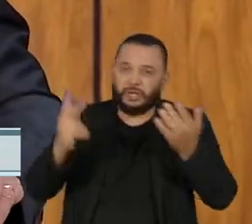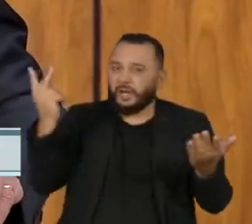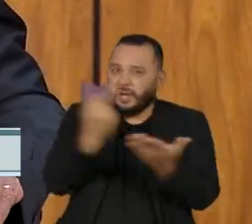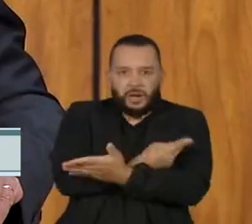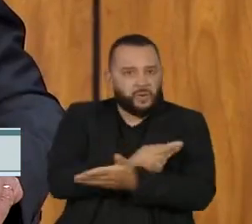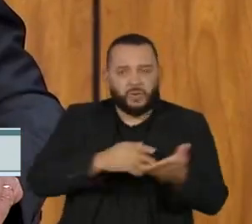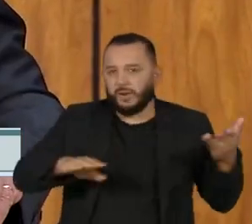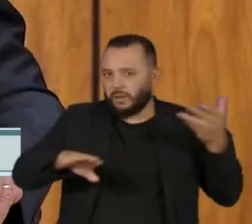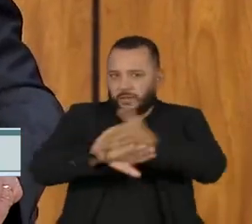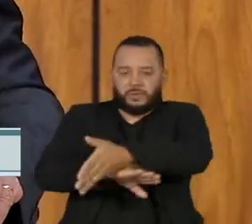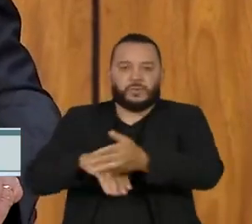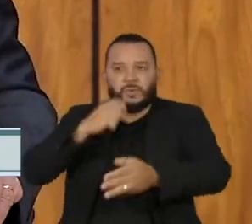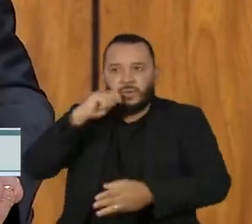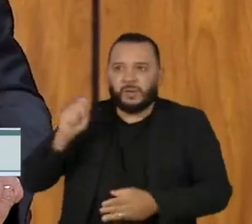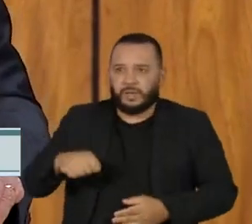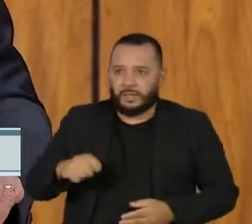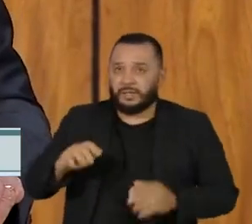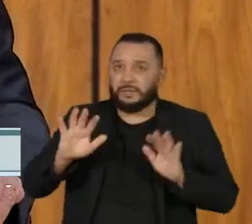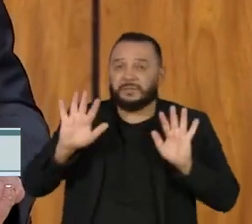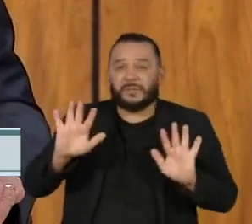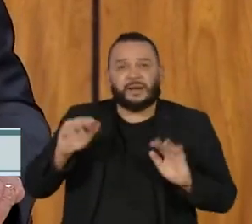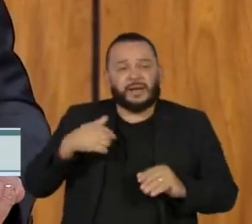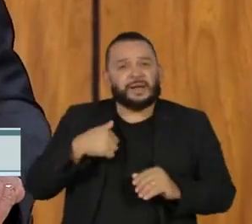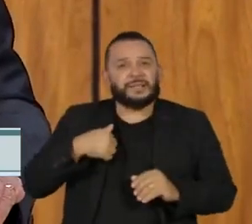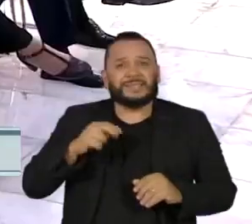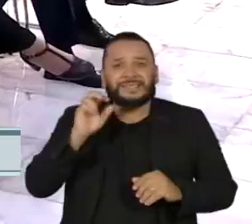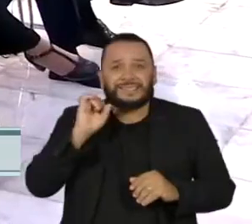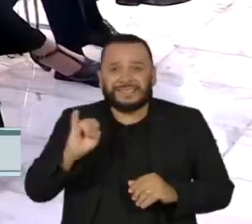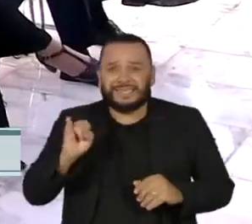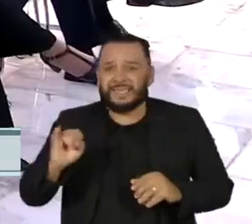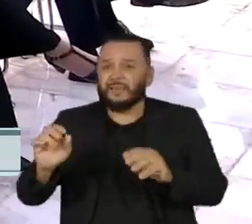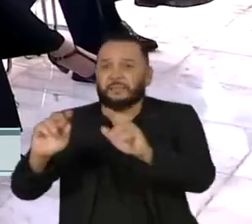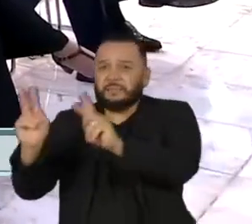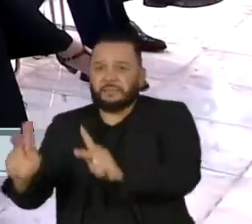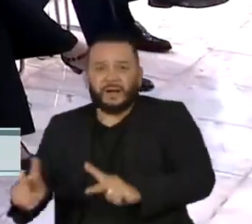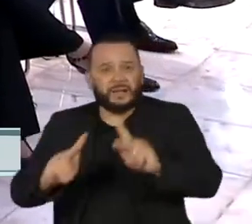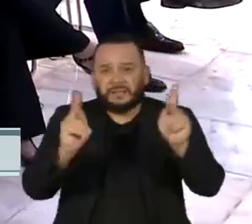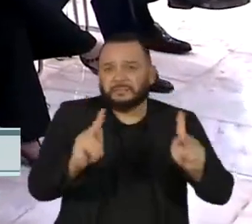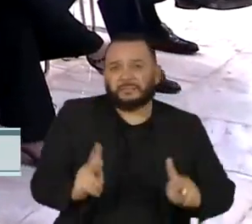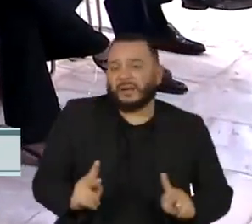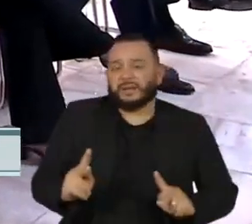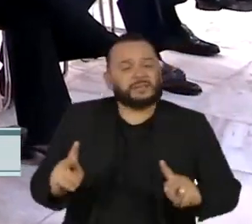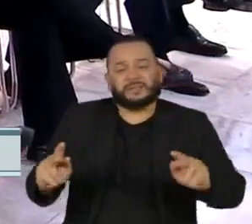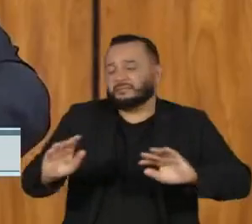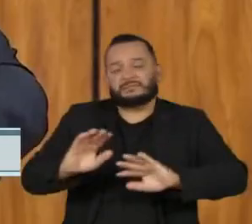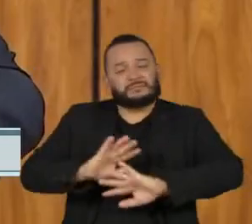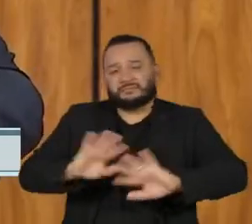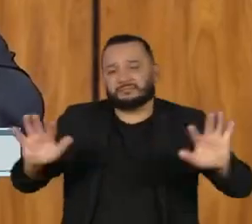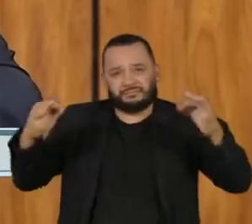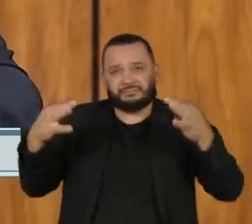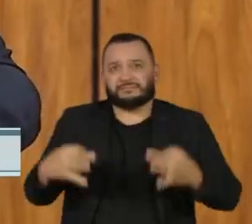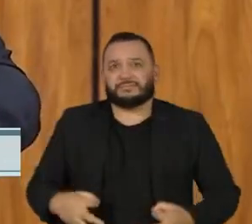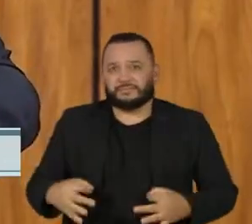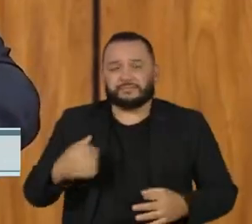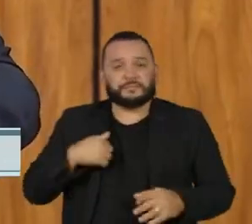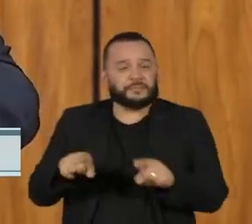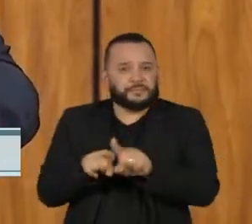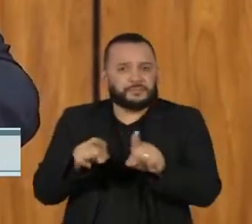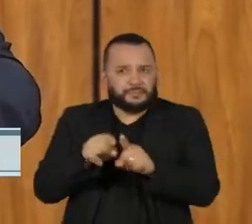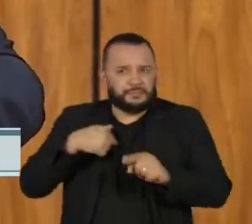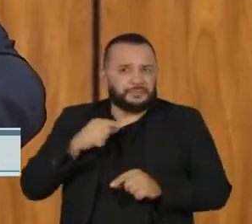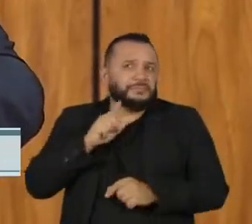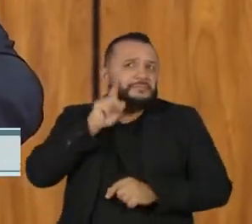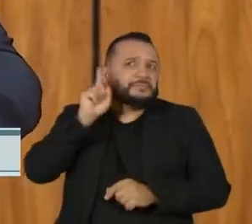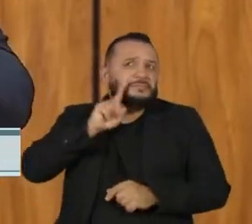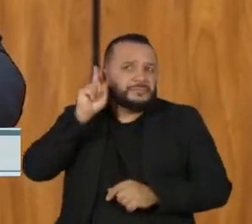Ucrânia, mas que quando um não quer, dois não brigam. Para Lula, Volodymyr Zelensky é tão responsável